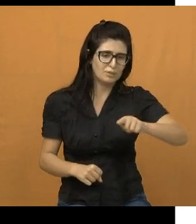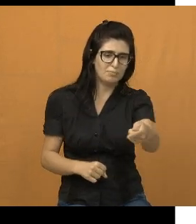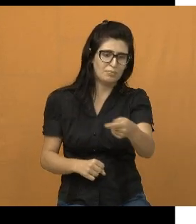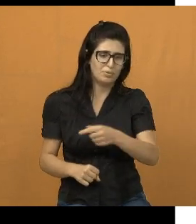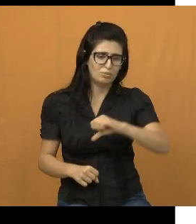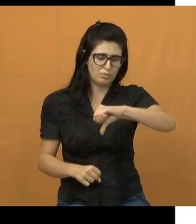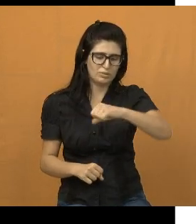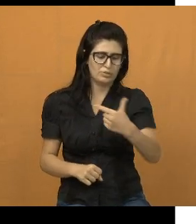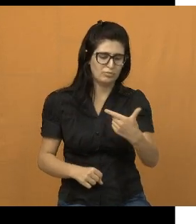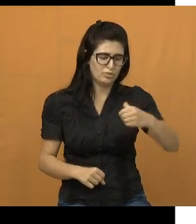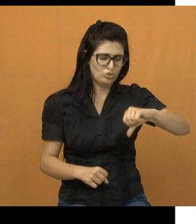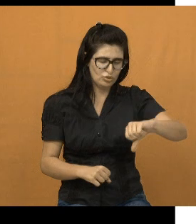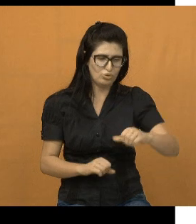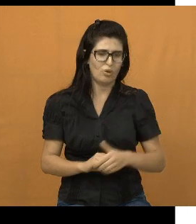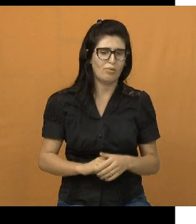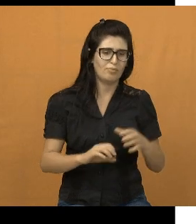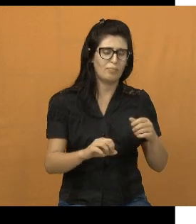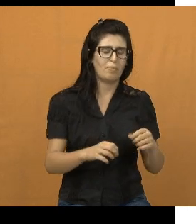14.929.